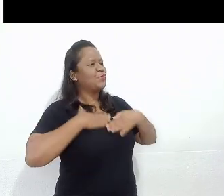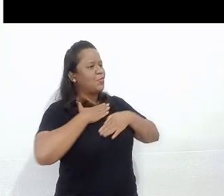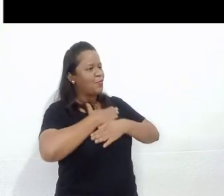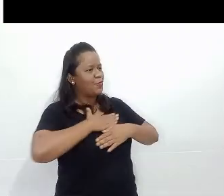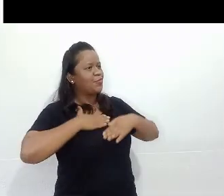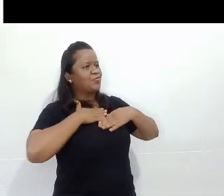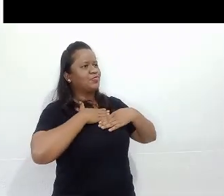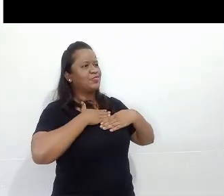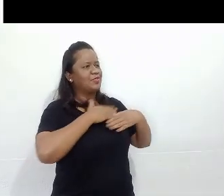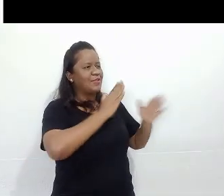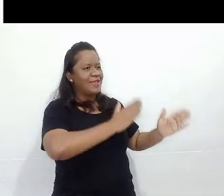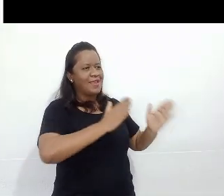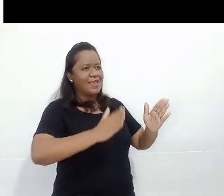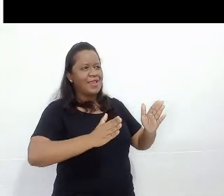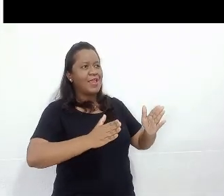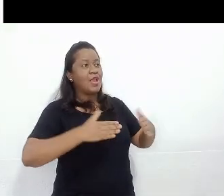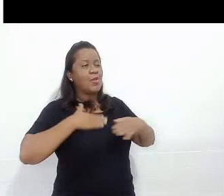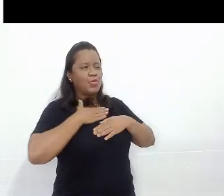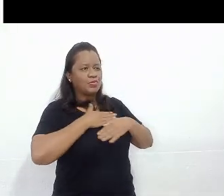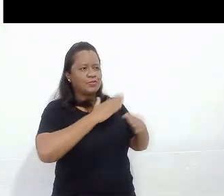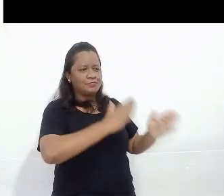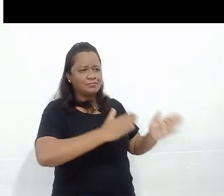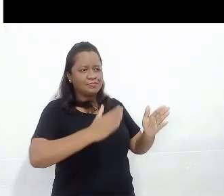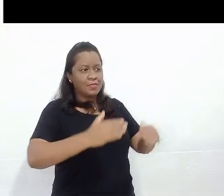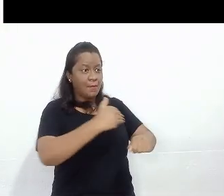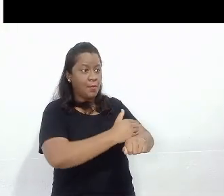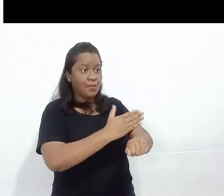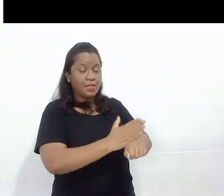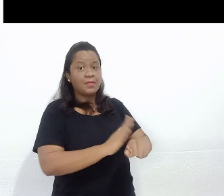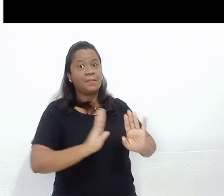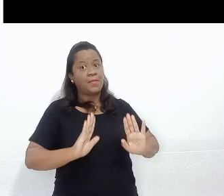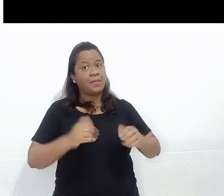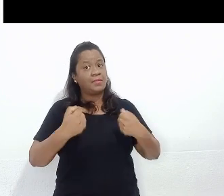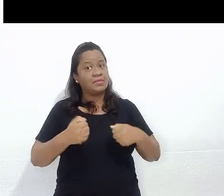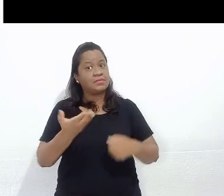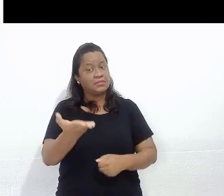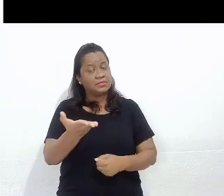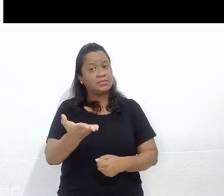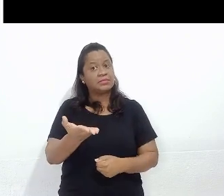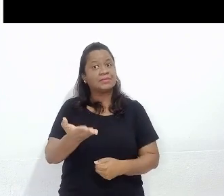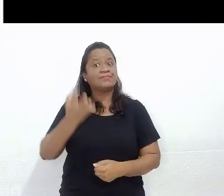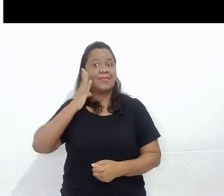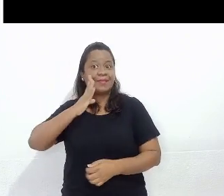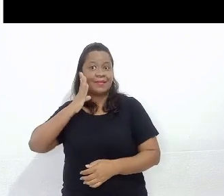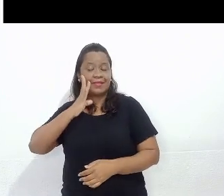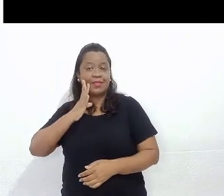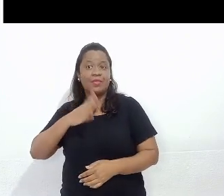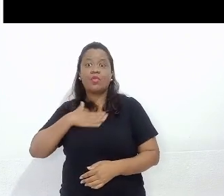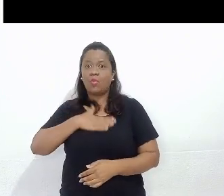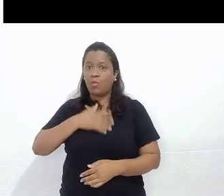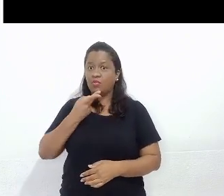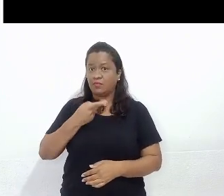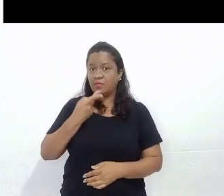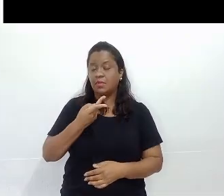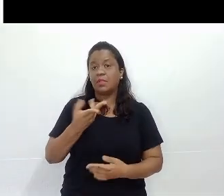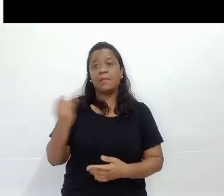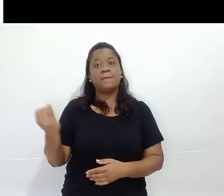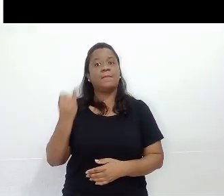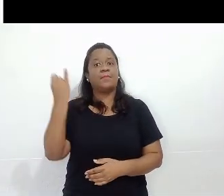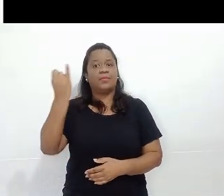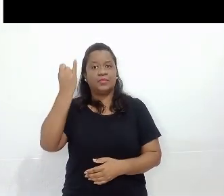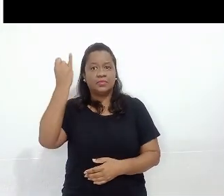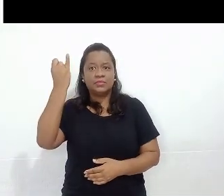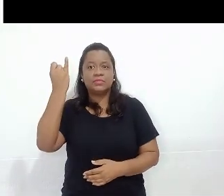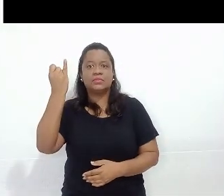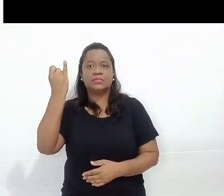que é uma função mesmo, né? Mas você tem que ser um cara legal, né? Então eu gosto de falar isso porque é importante que a gente se